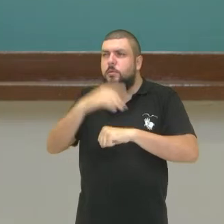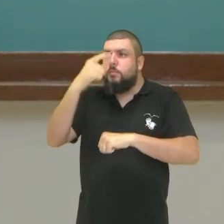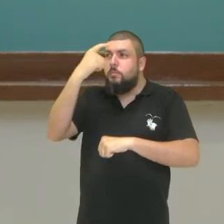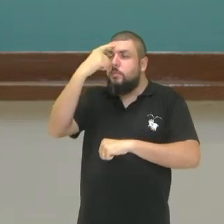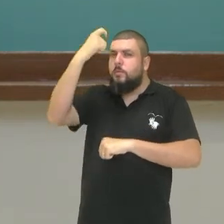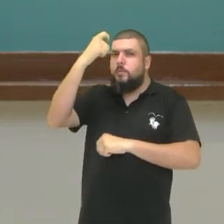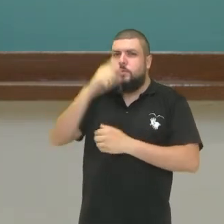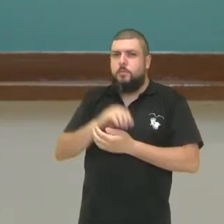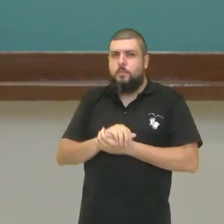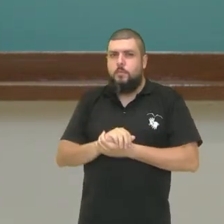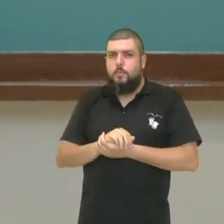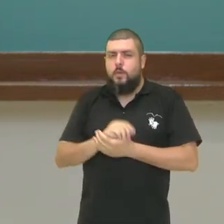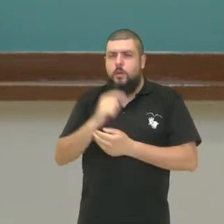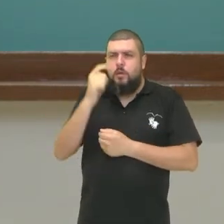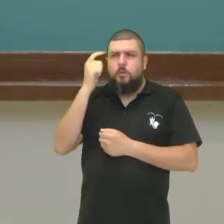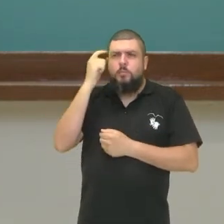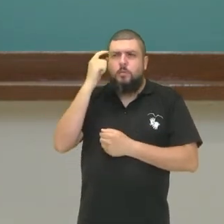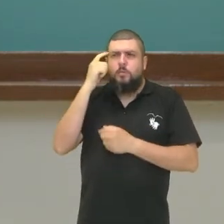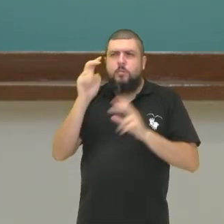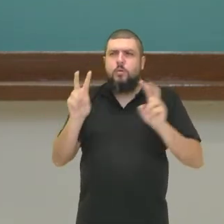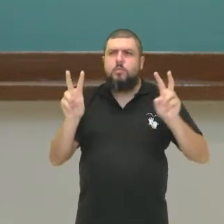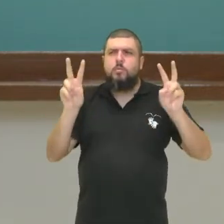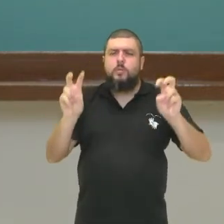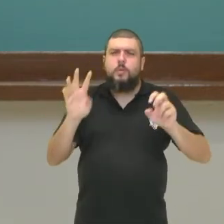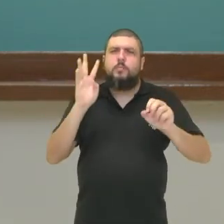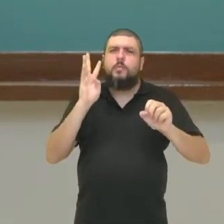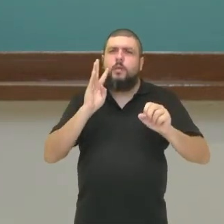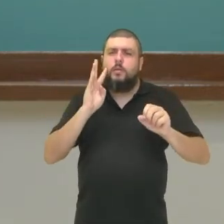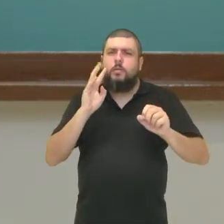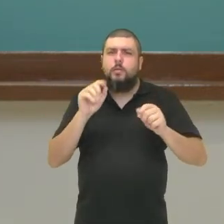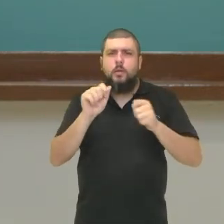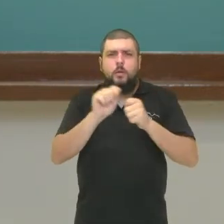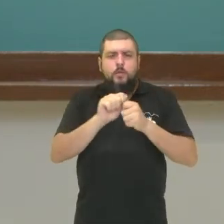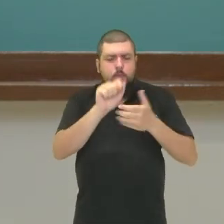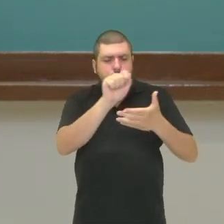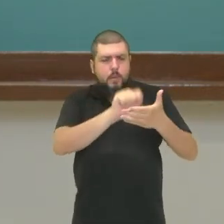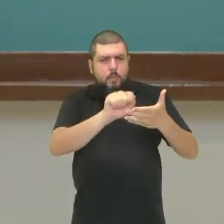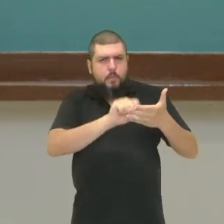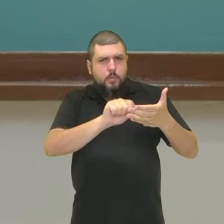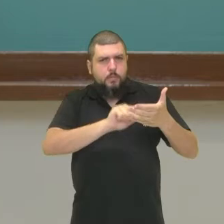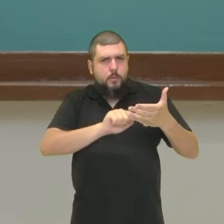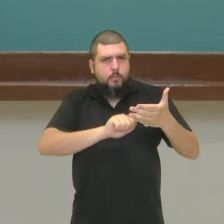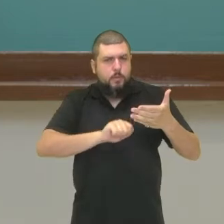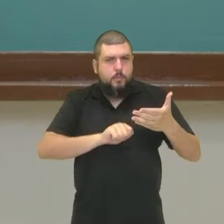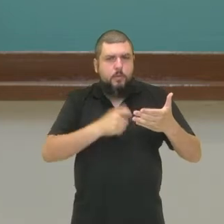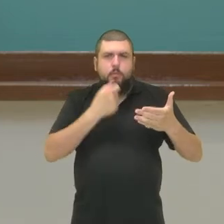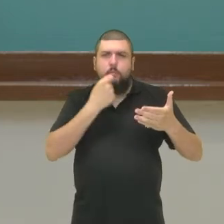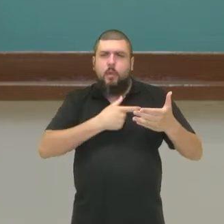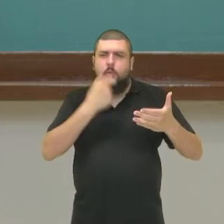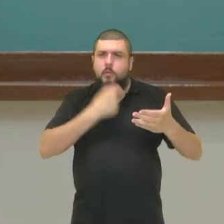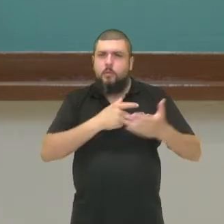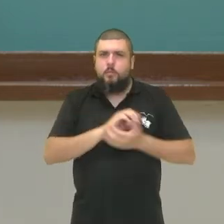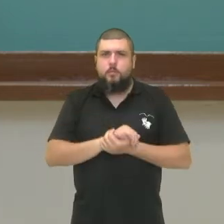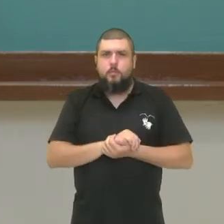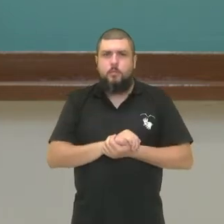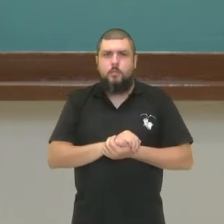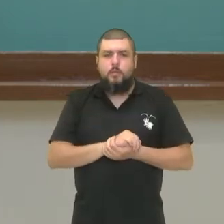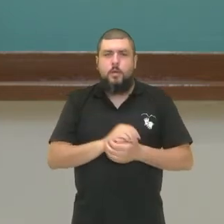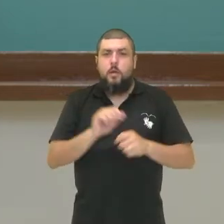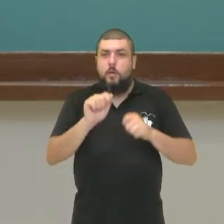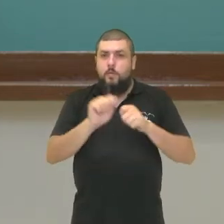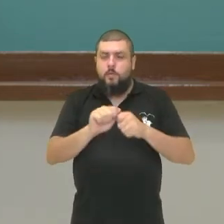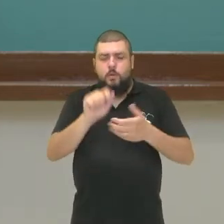em um tema interessante e elabore um roteiro para o stand-up. Faça o registro em seu caderno e em um